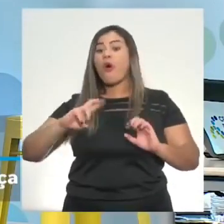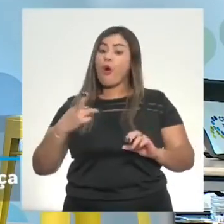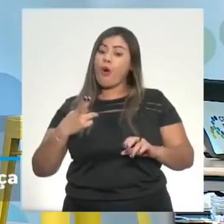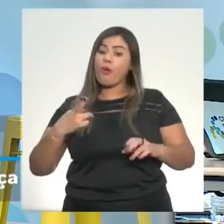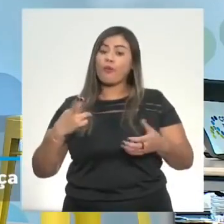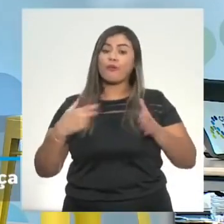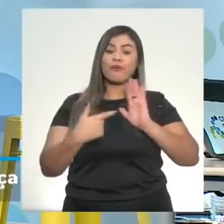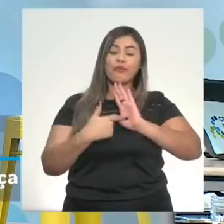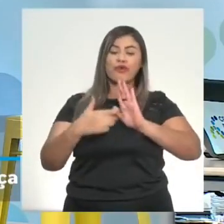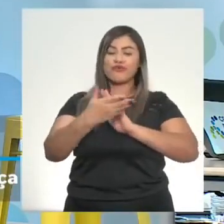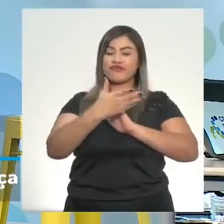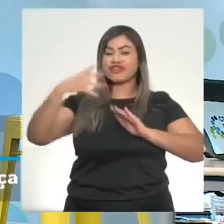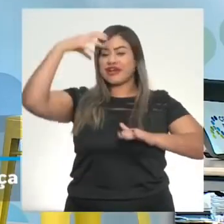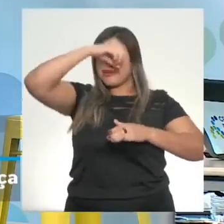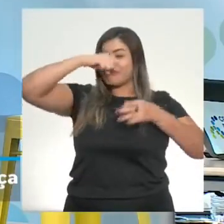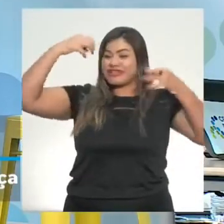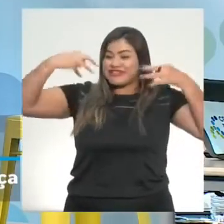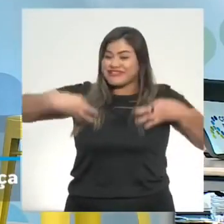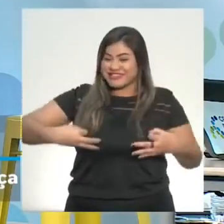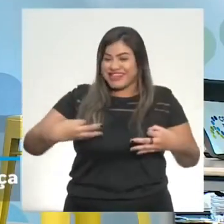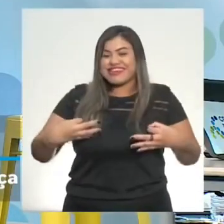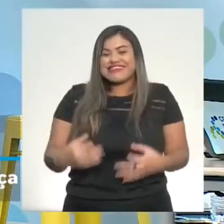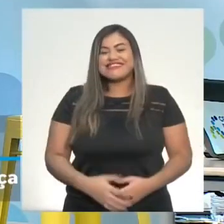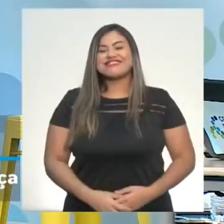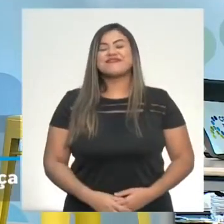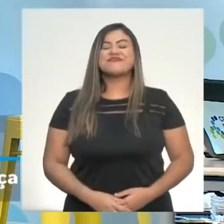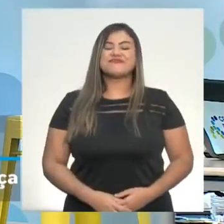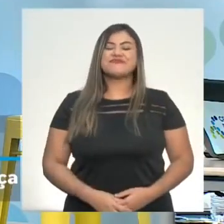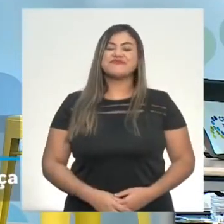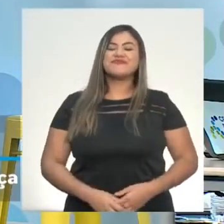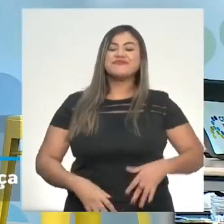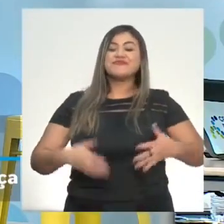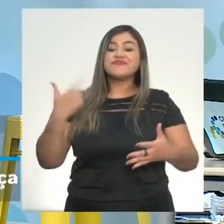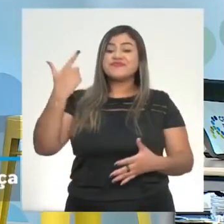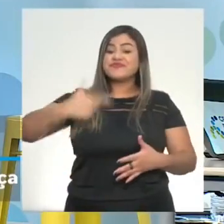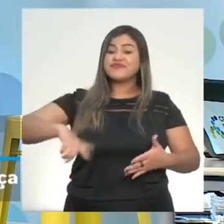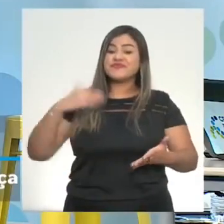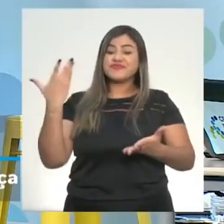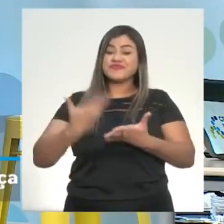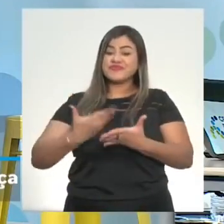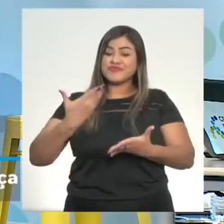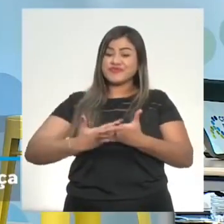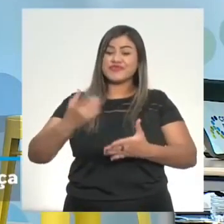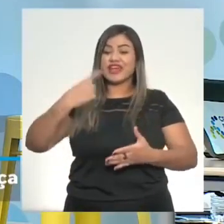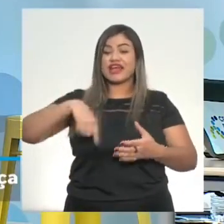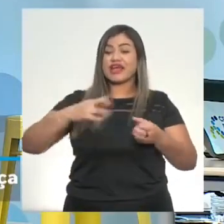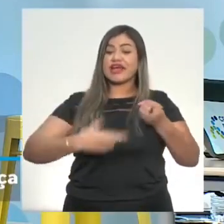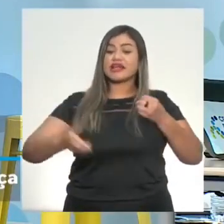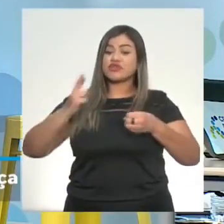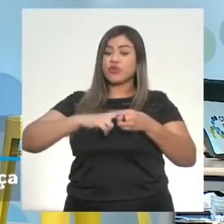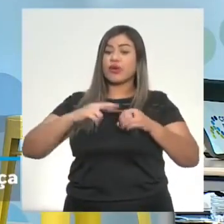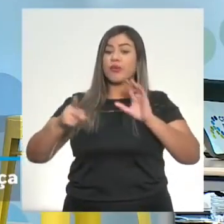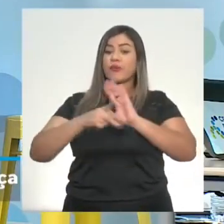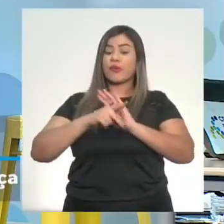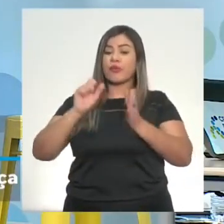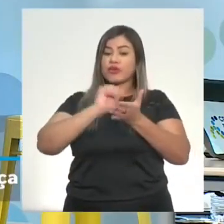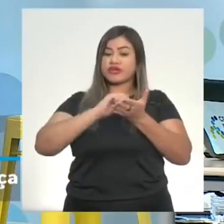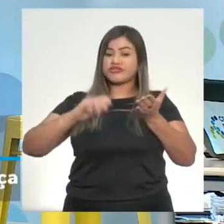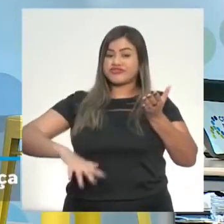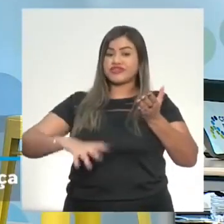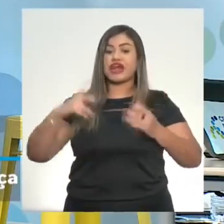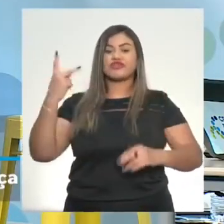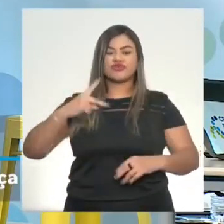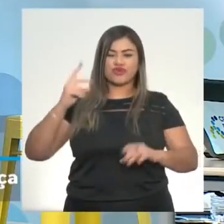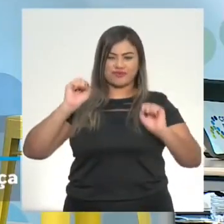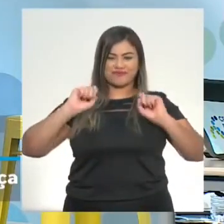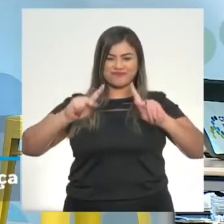você que você aprendeu o que a gente já tinha feito. Na próxima aula, nós vamos fazer uma retomada da sequência de atividades 2,